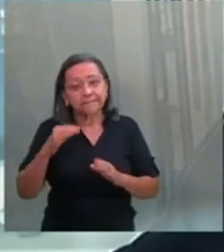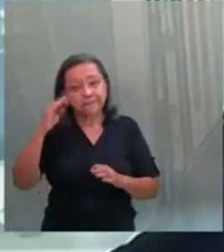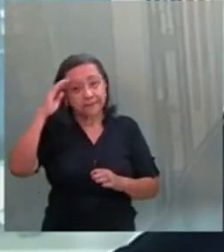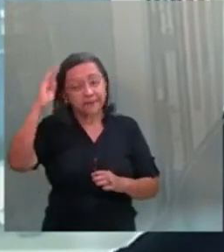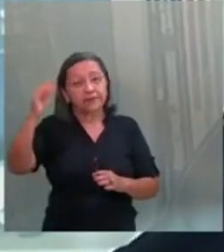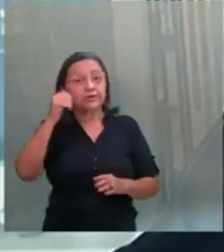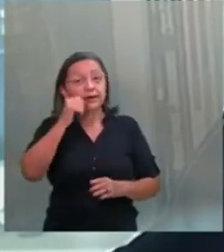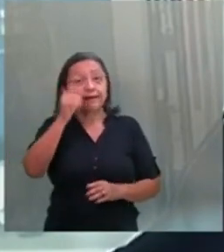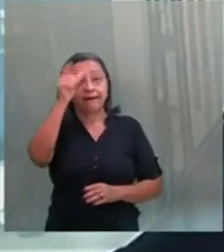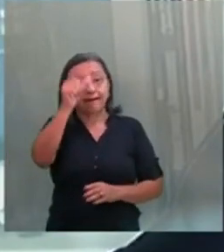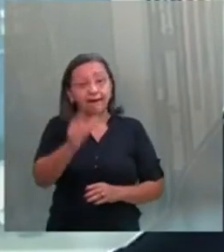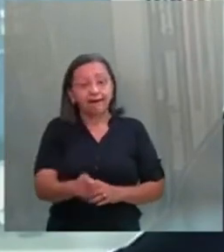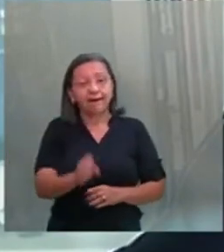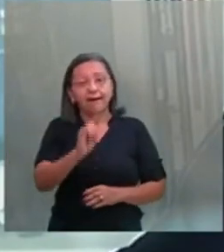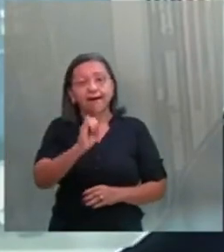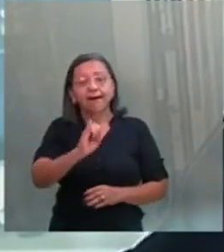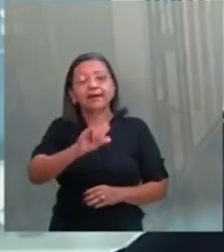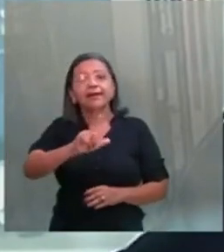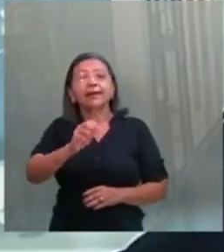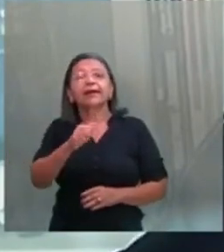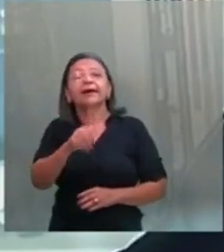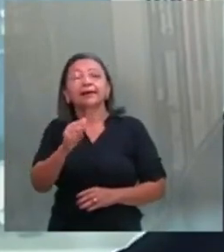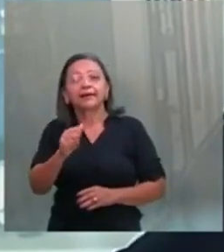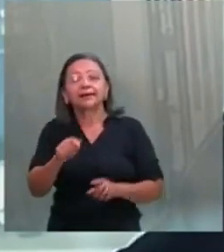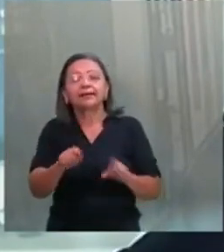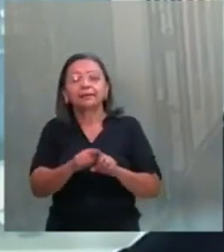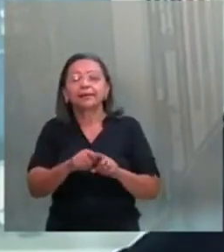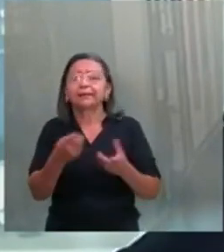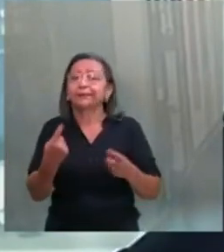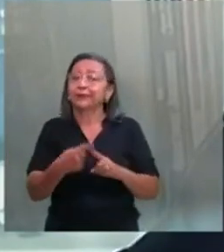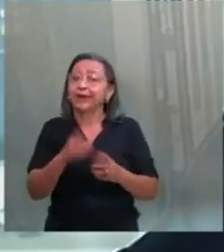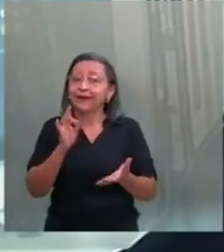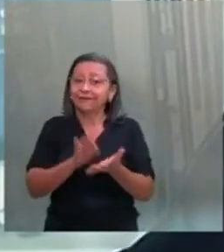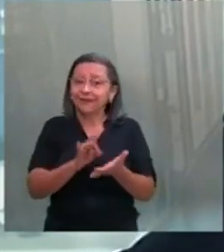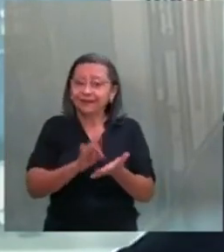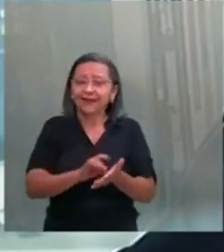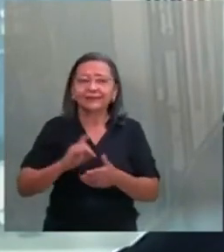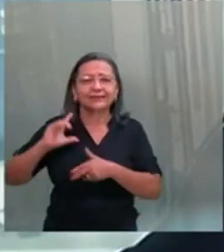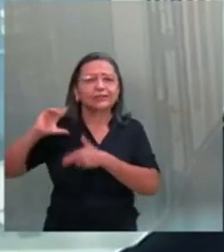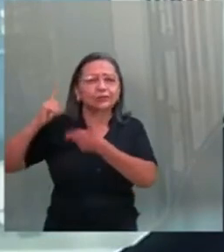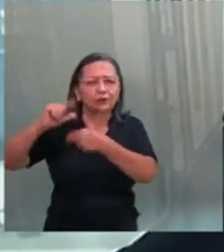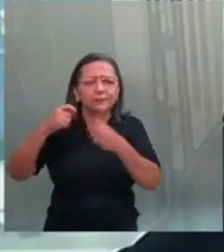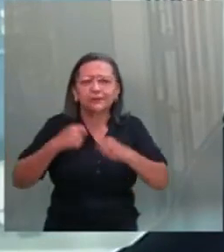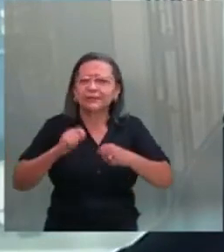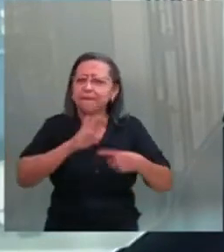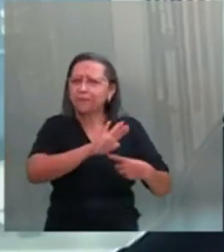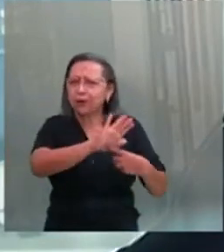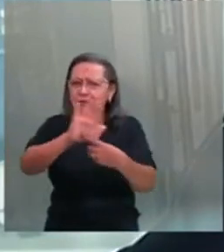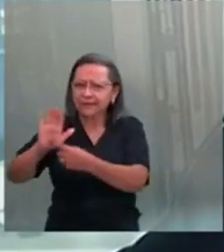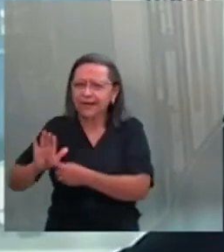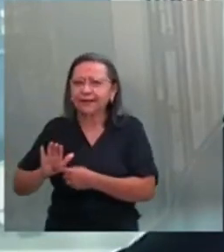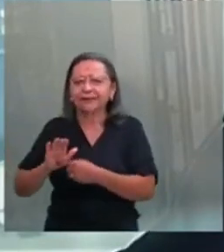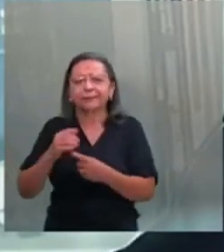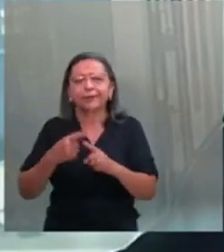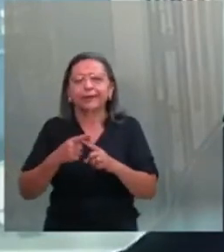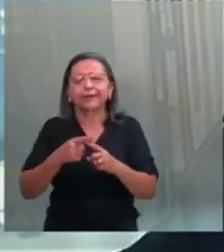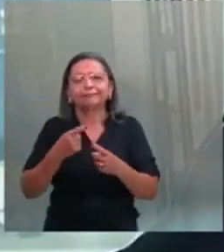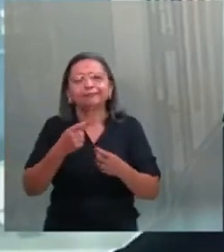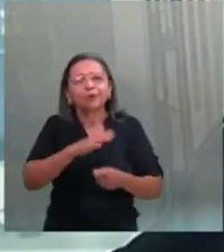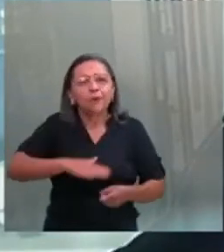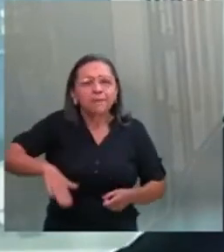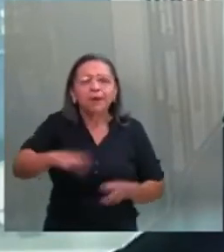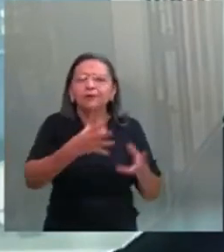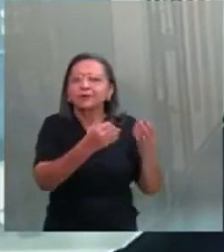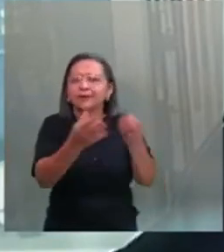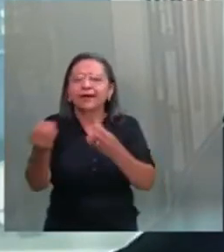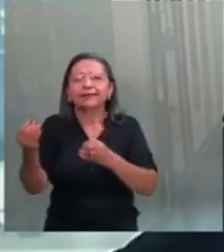muito generosa com relação a mim, mas porque a verdade histórica deve ser dita no meio de tanta desinformação e tão